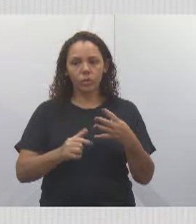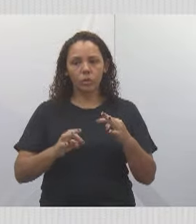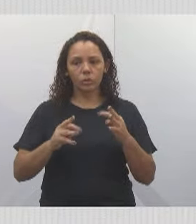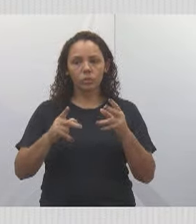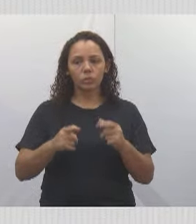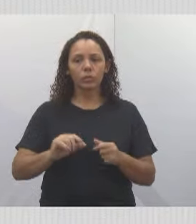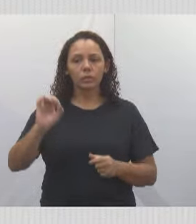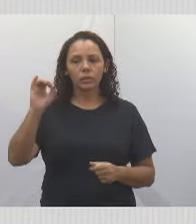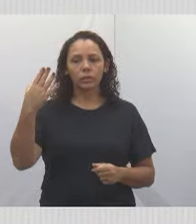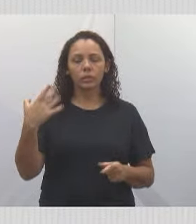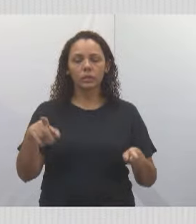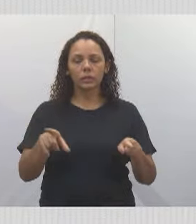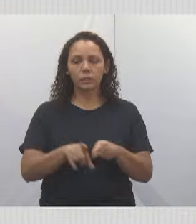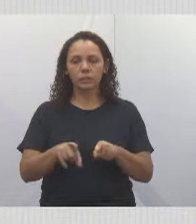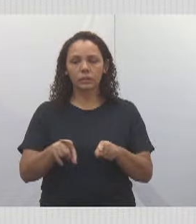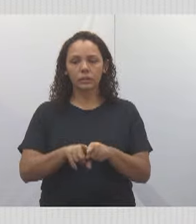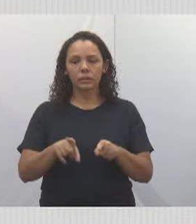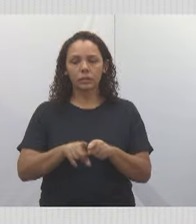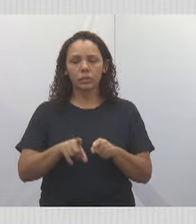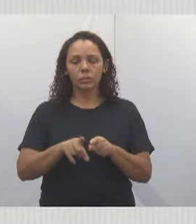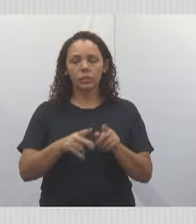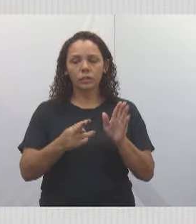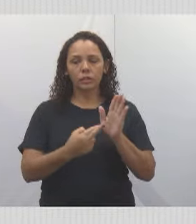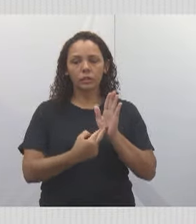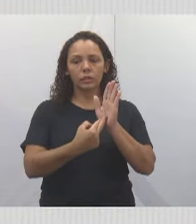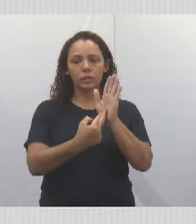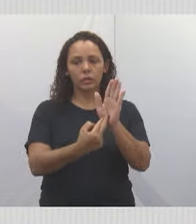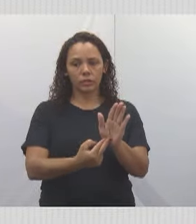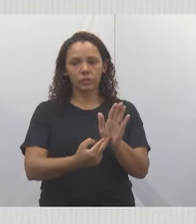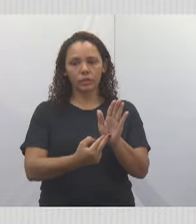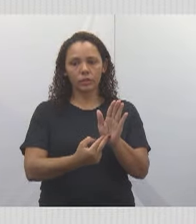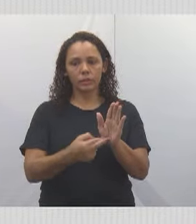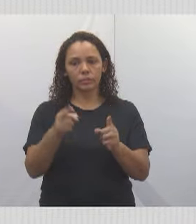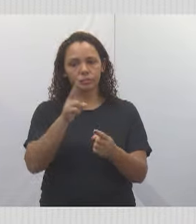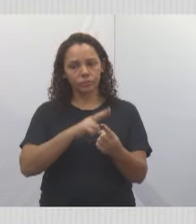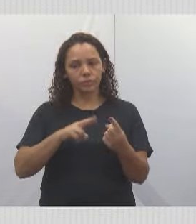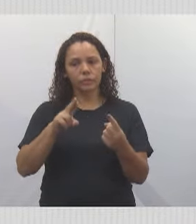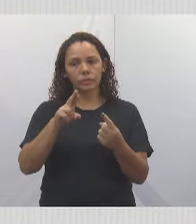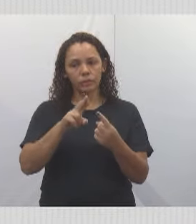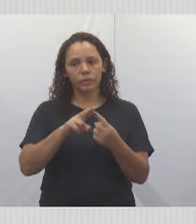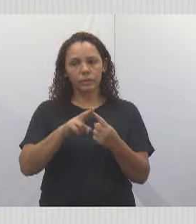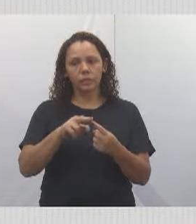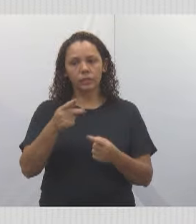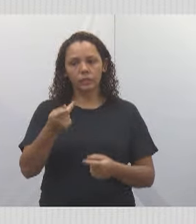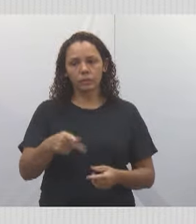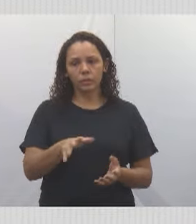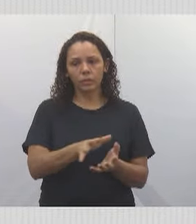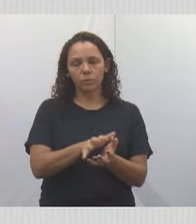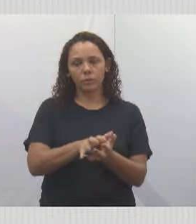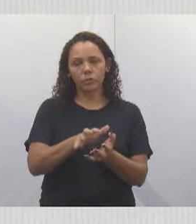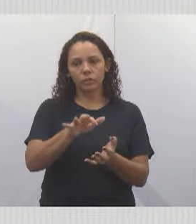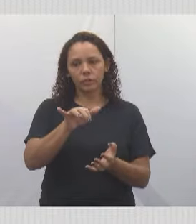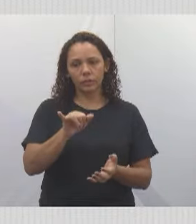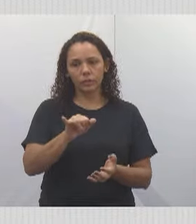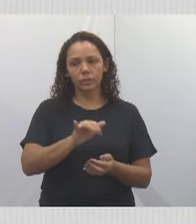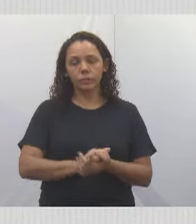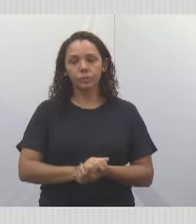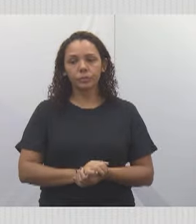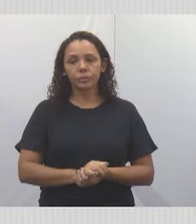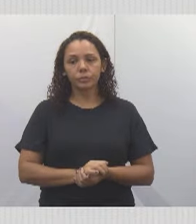Bauru, que são referências para o município de Jacareí. Pode passar para a gente.